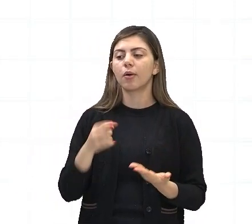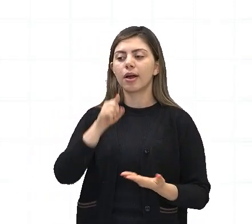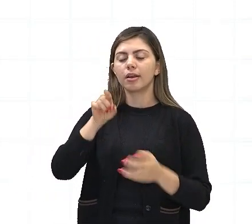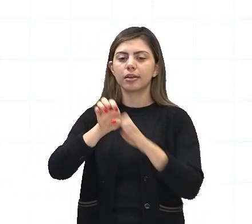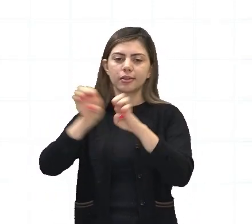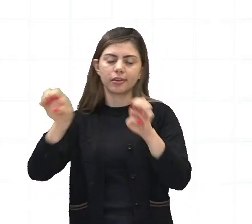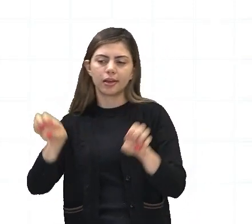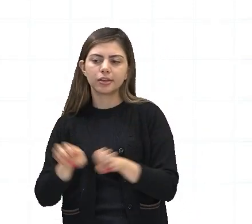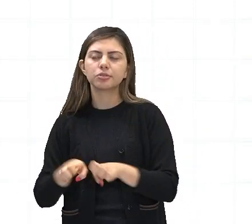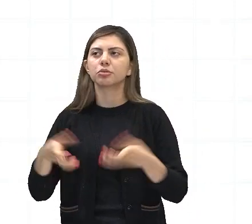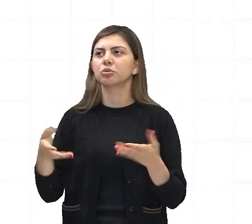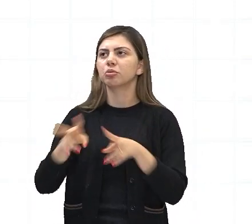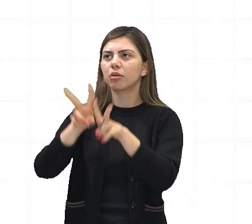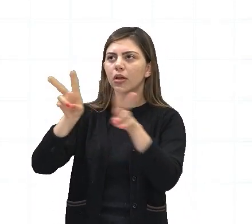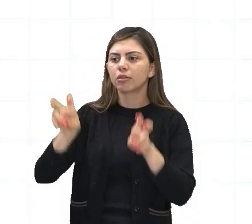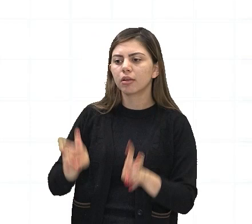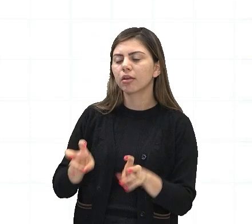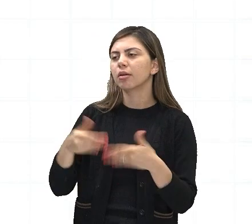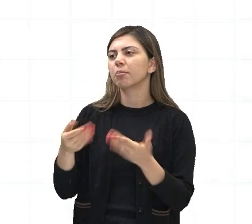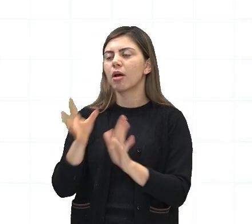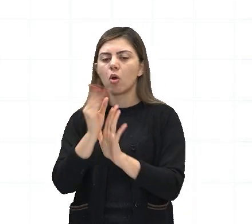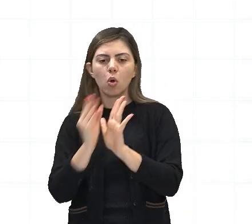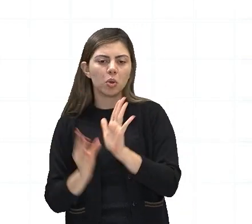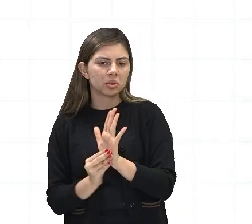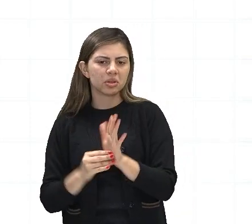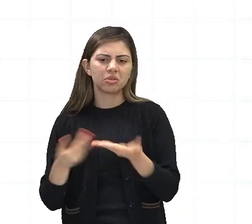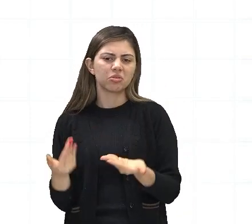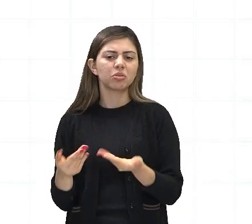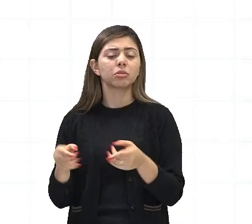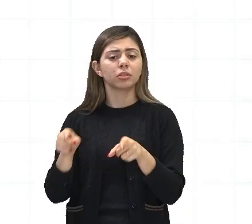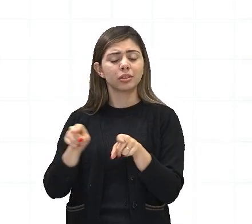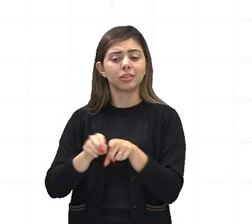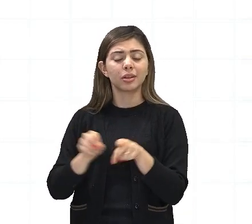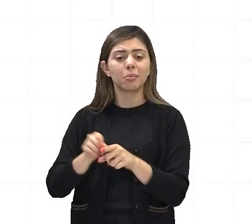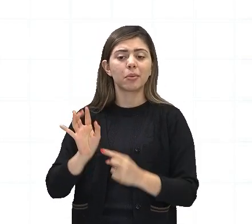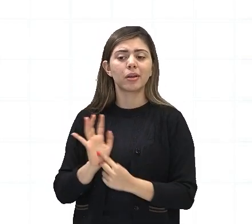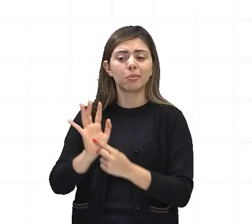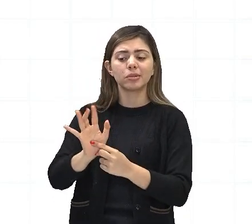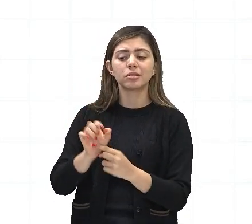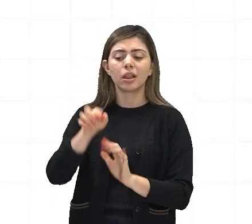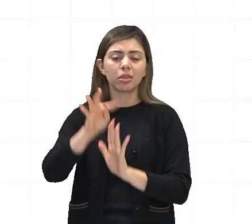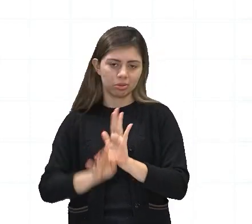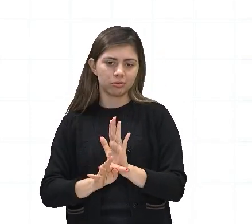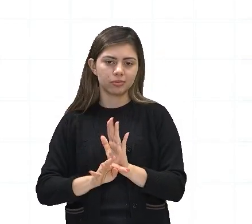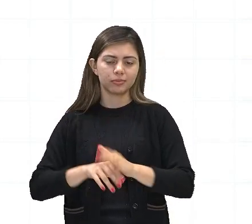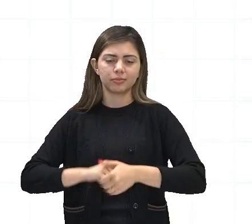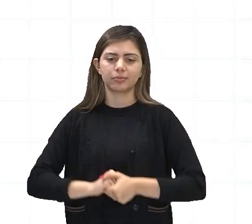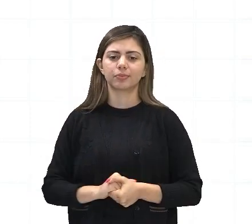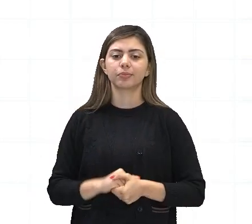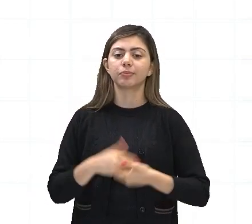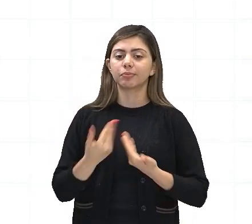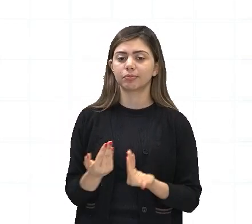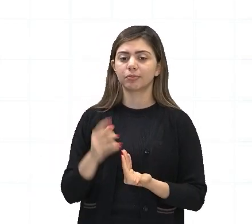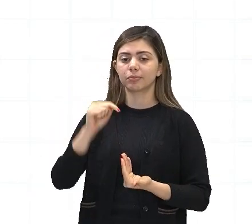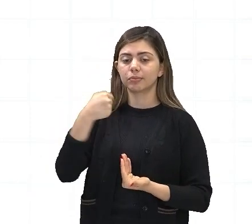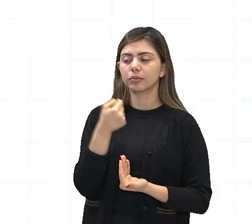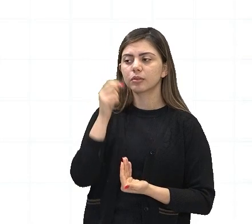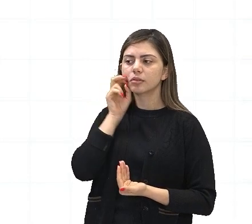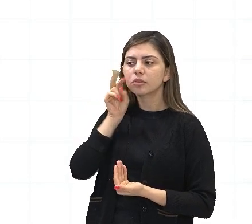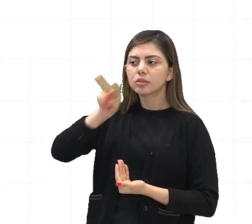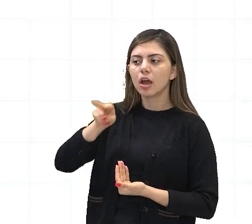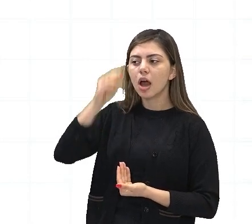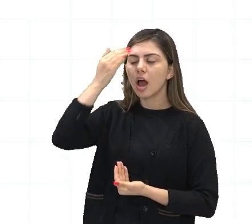deste conteúdo, desta forma e da apresentação do texto, certo? É dessa forma que você